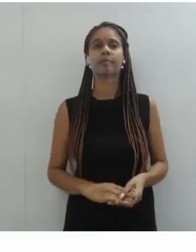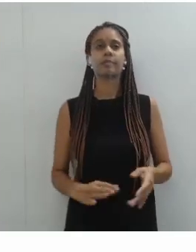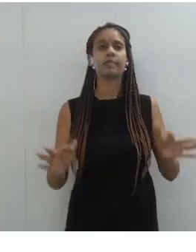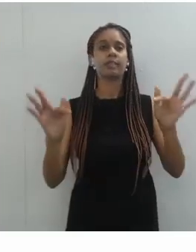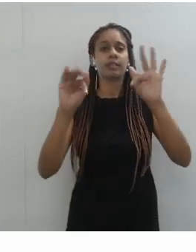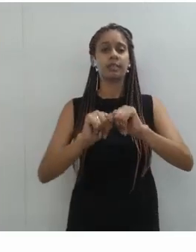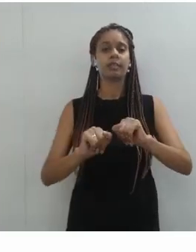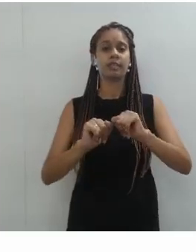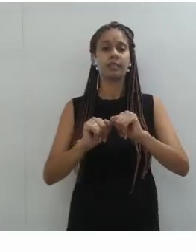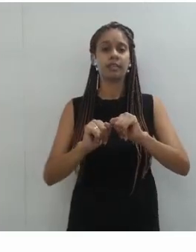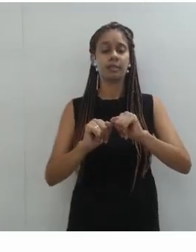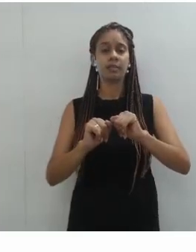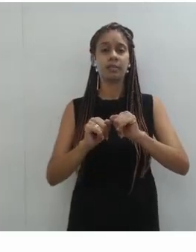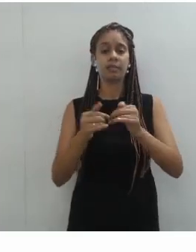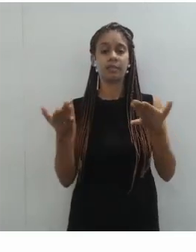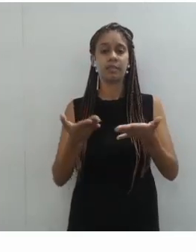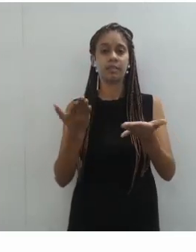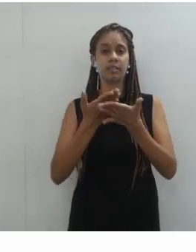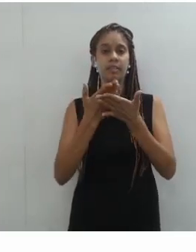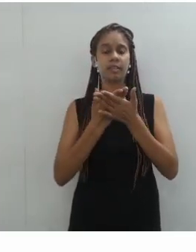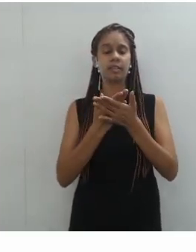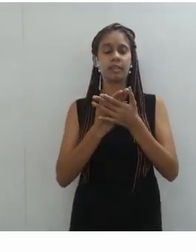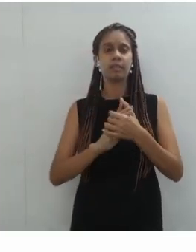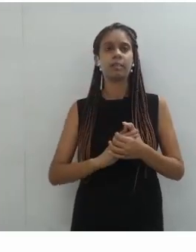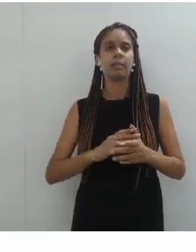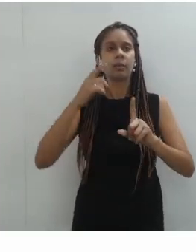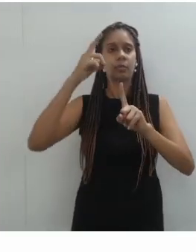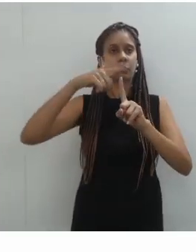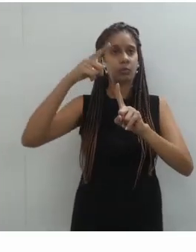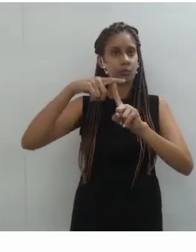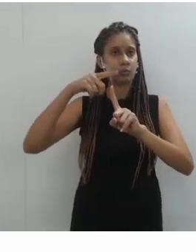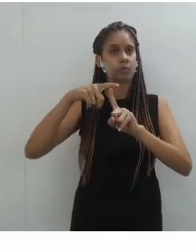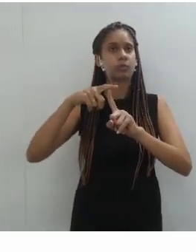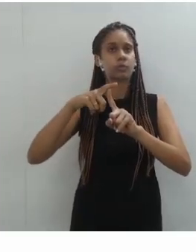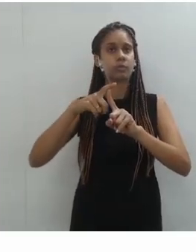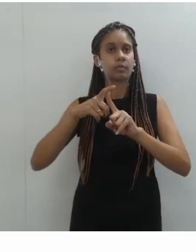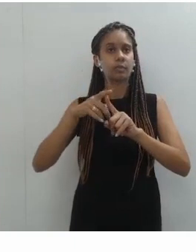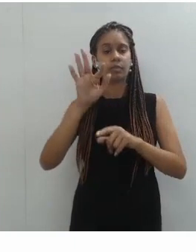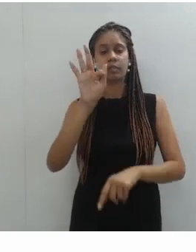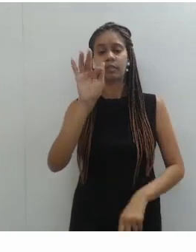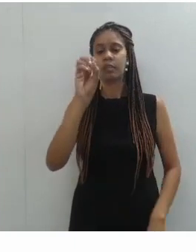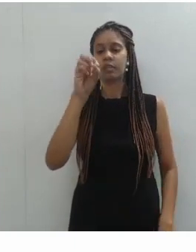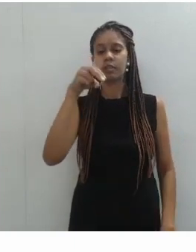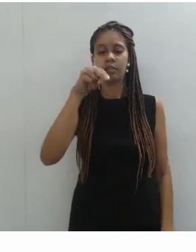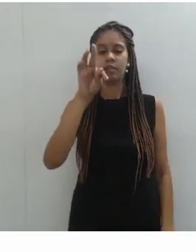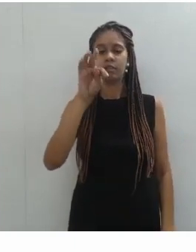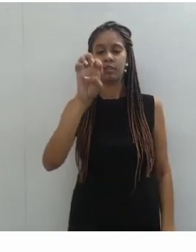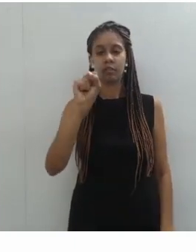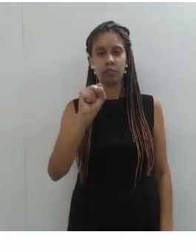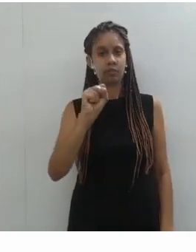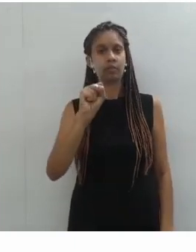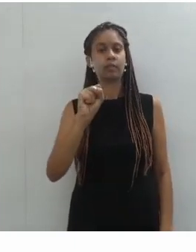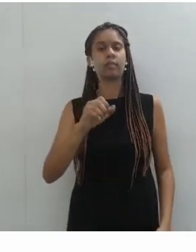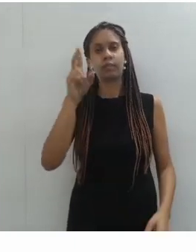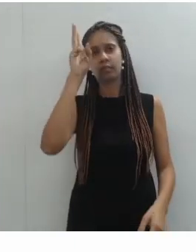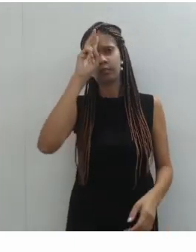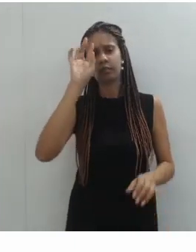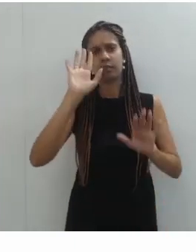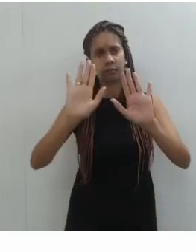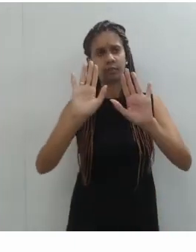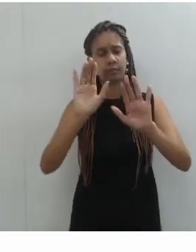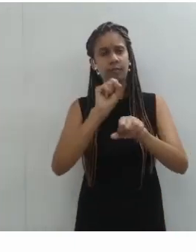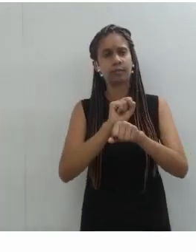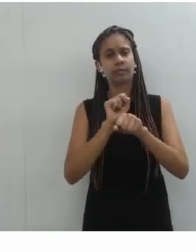A classificação, a tipificação das fontes históricas. Eu vou deixar um tempinho aí na sua